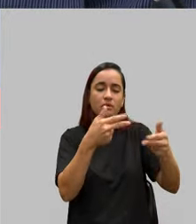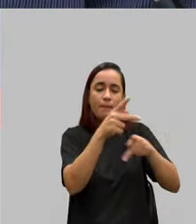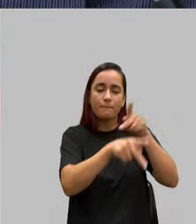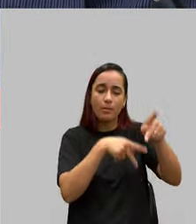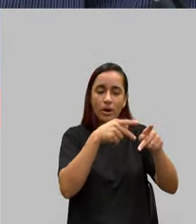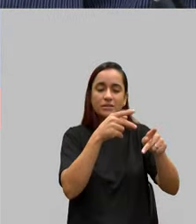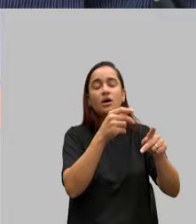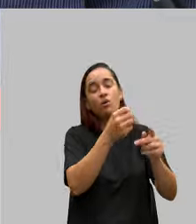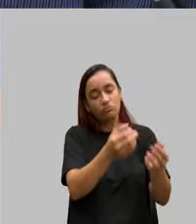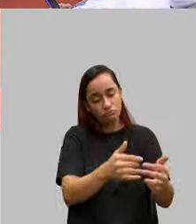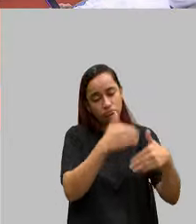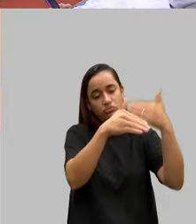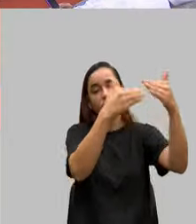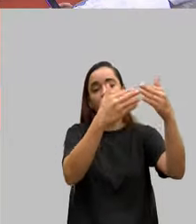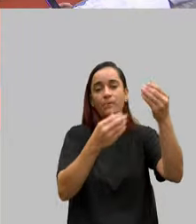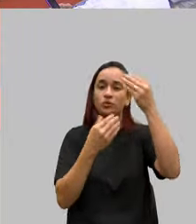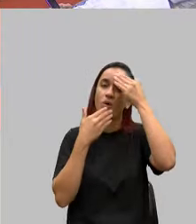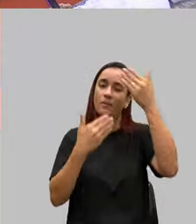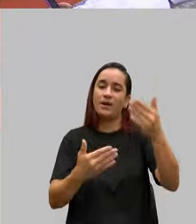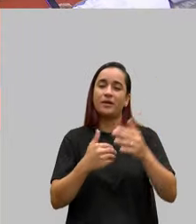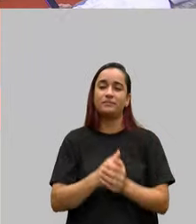obrigado pelo convite